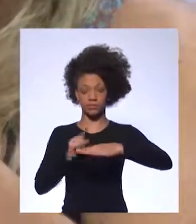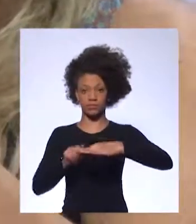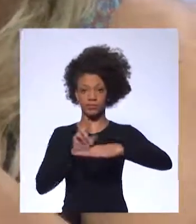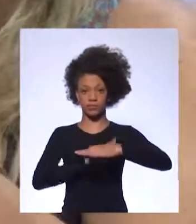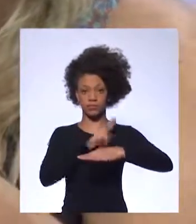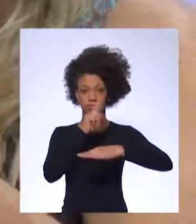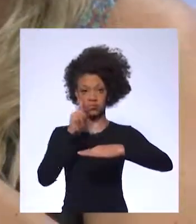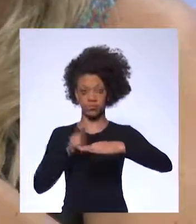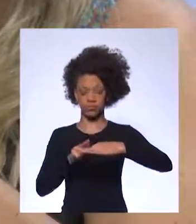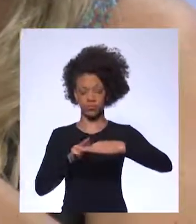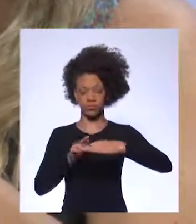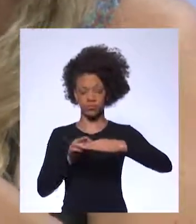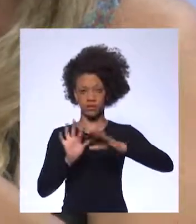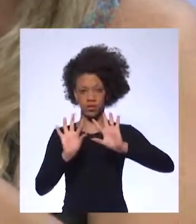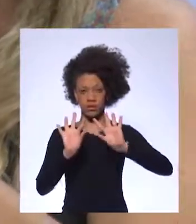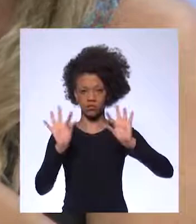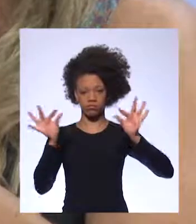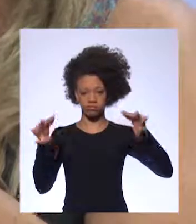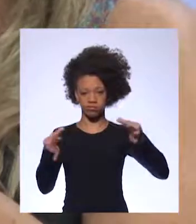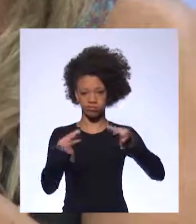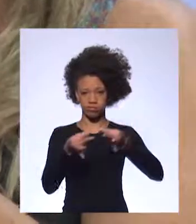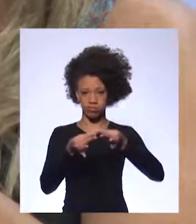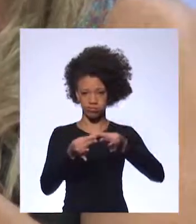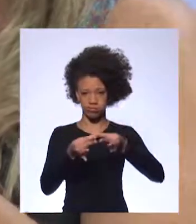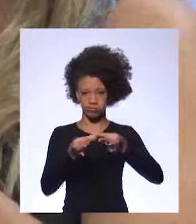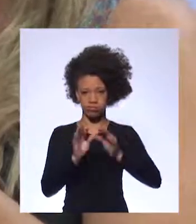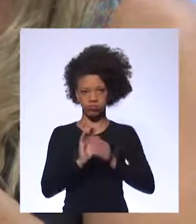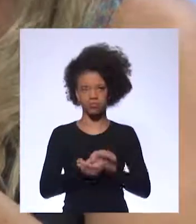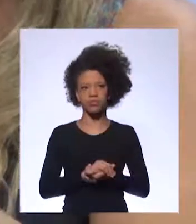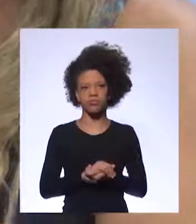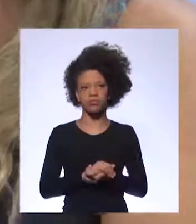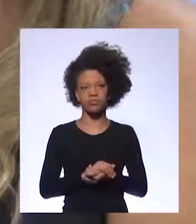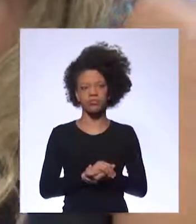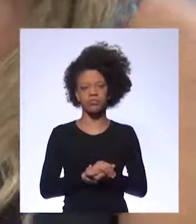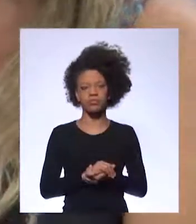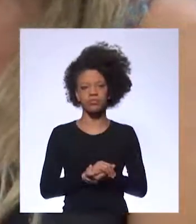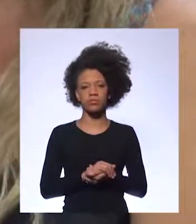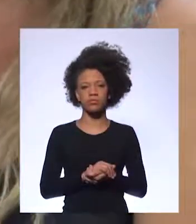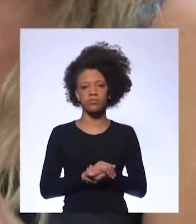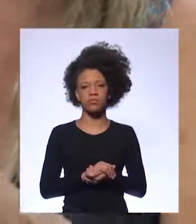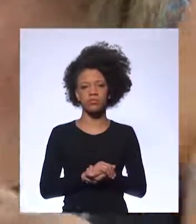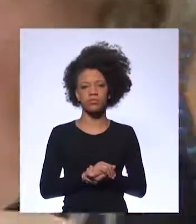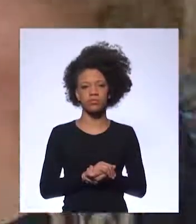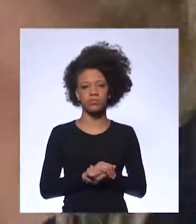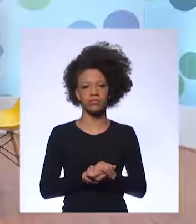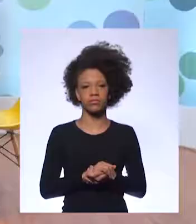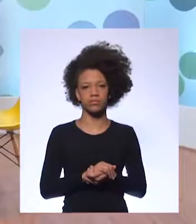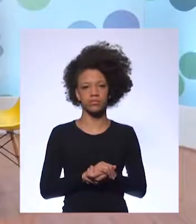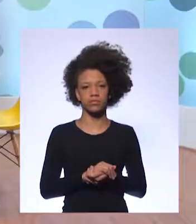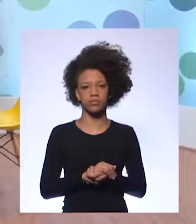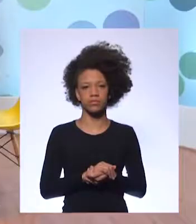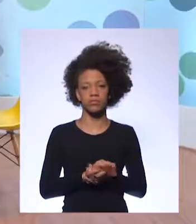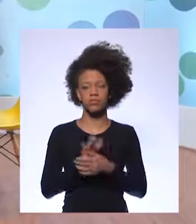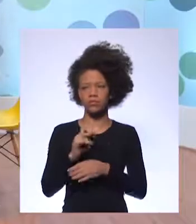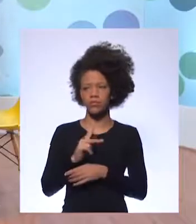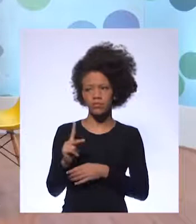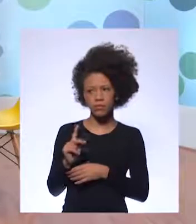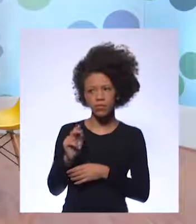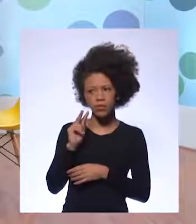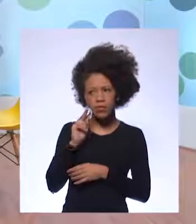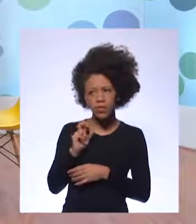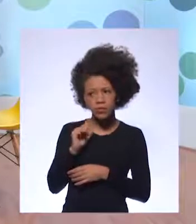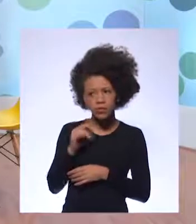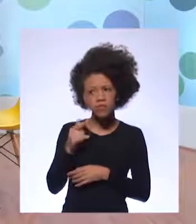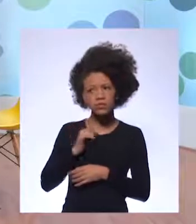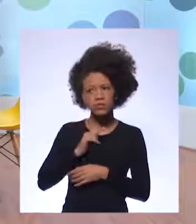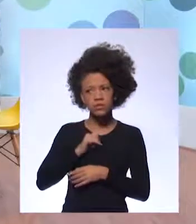oi tudo bem eu vou me encontrar no meio do caminho vamos encontramos no meio do caminho a pro Vai vendo essa turma tem